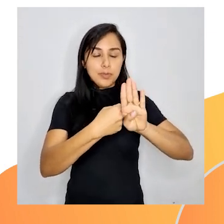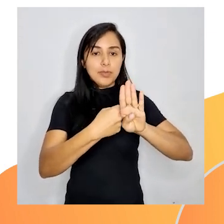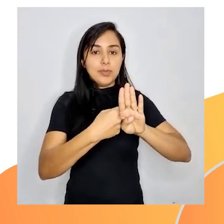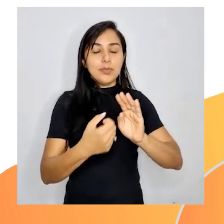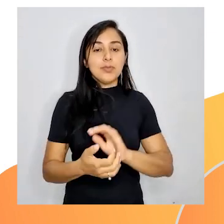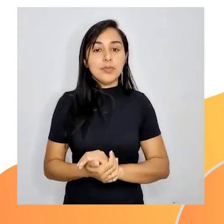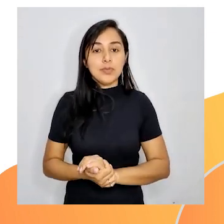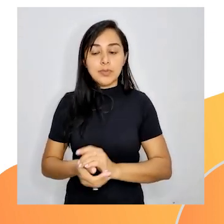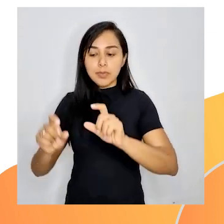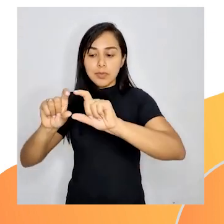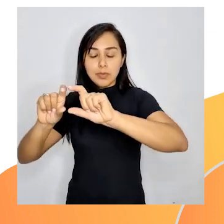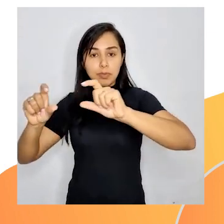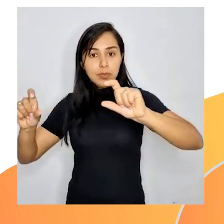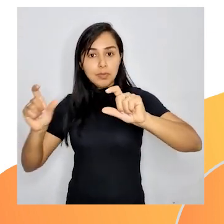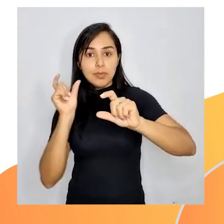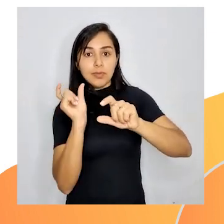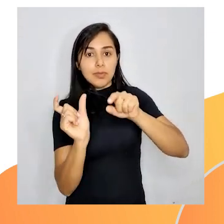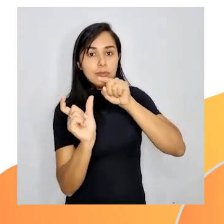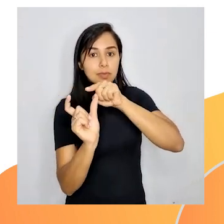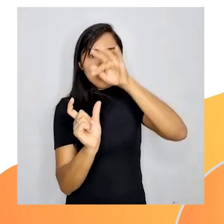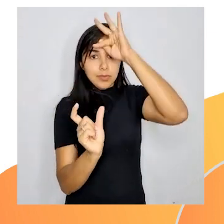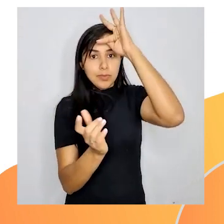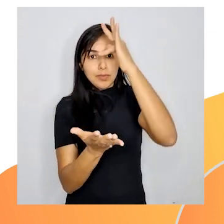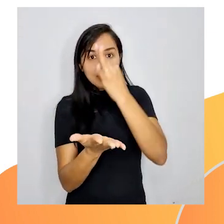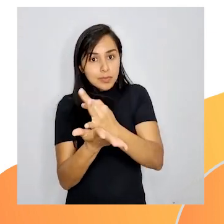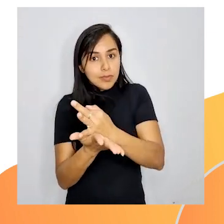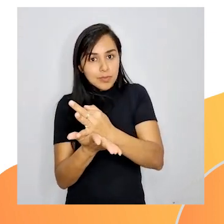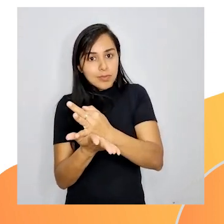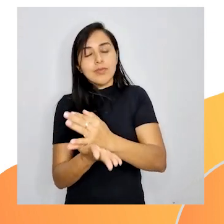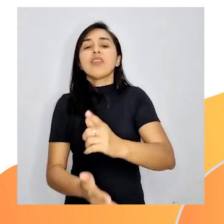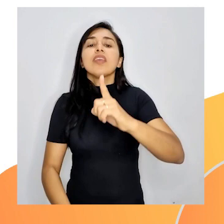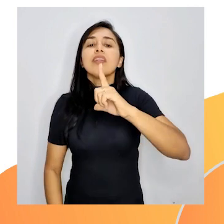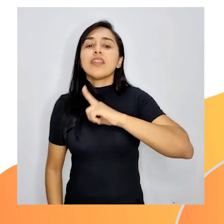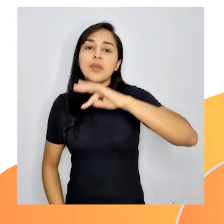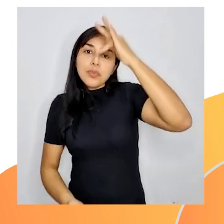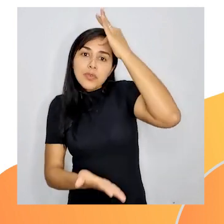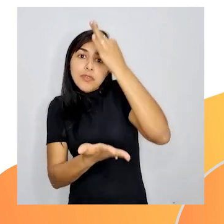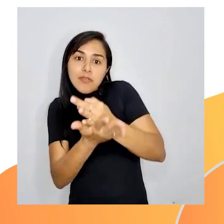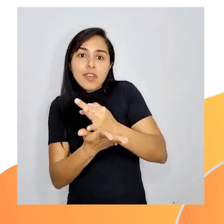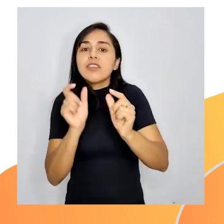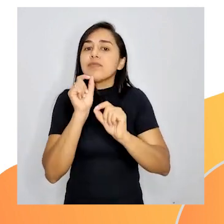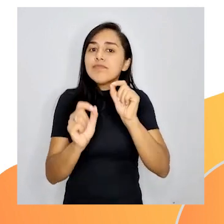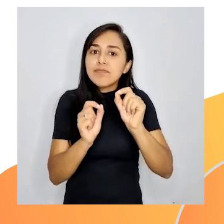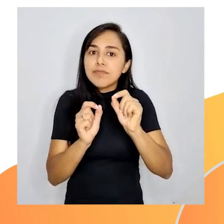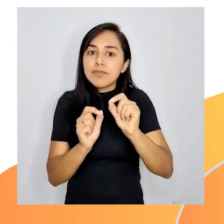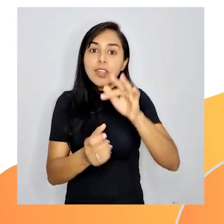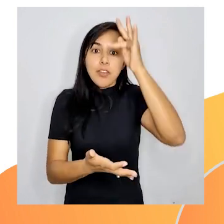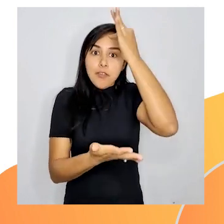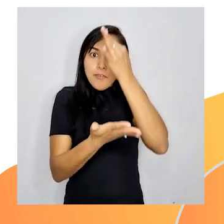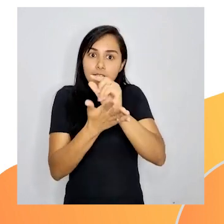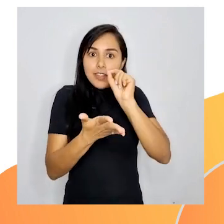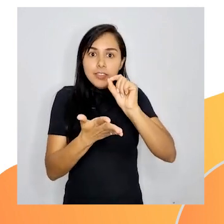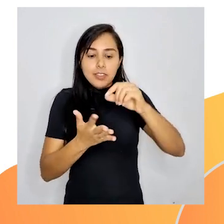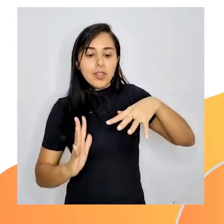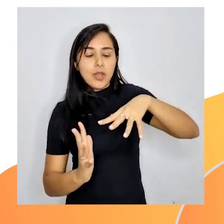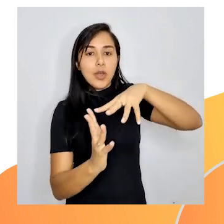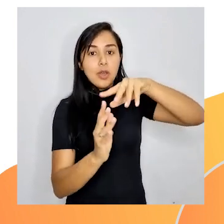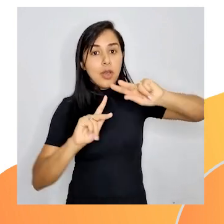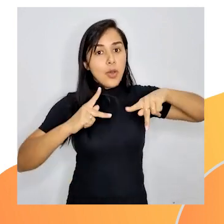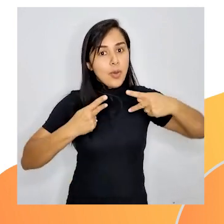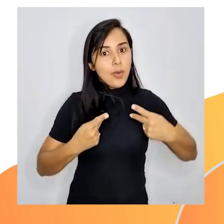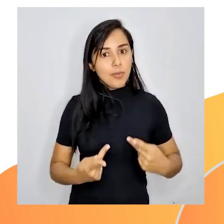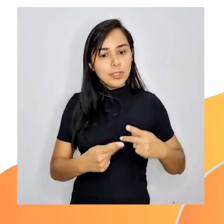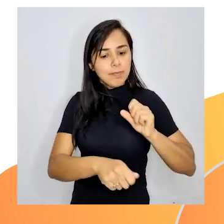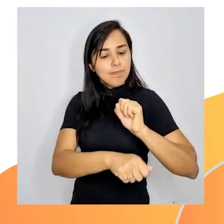sentido da palavra fé. Temos fé. Fé de quê? De que a humanidade pare de destruir o